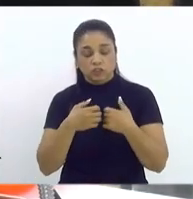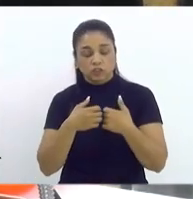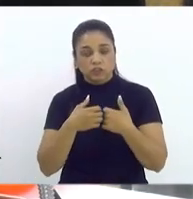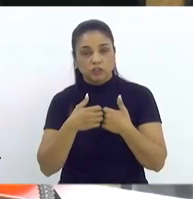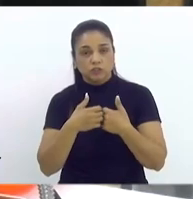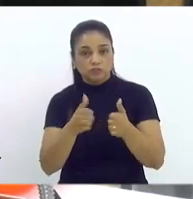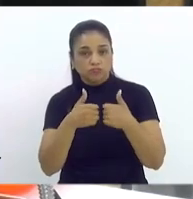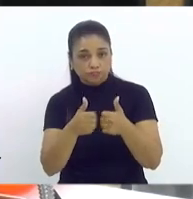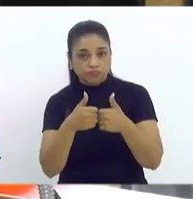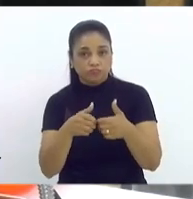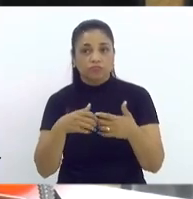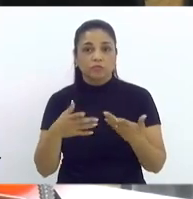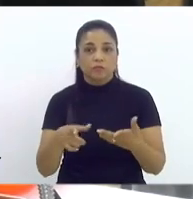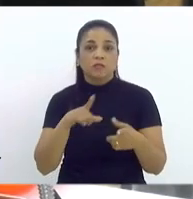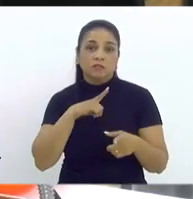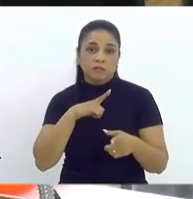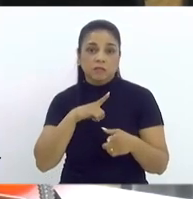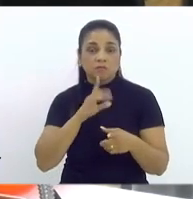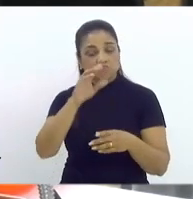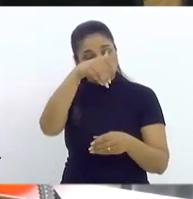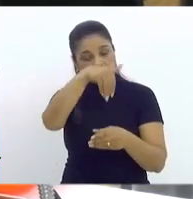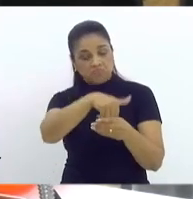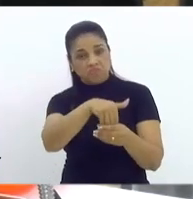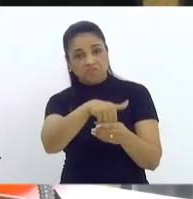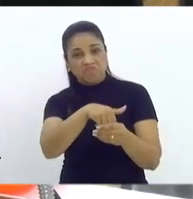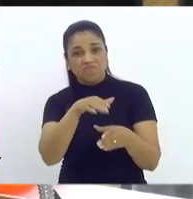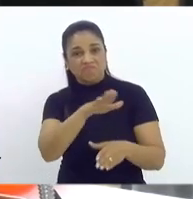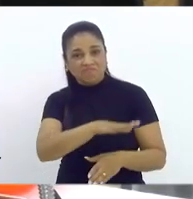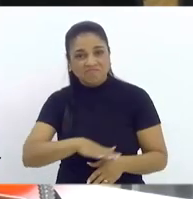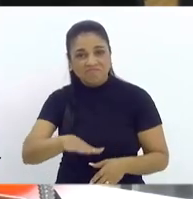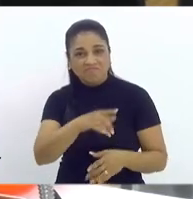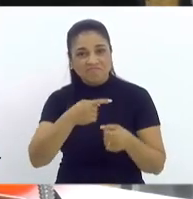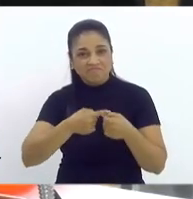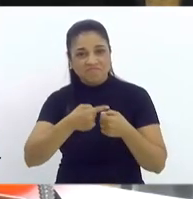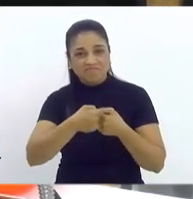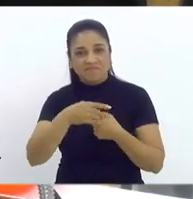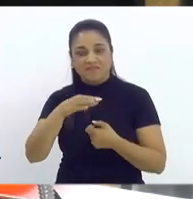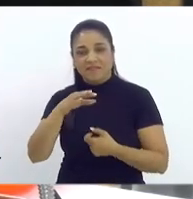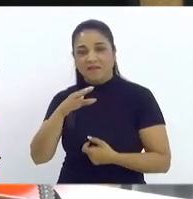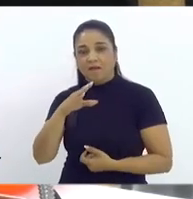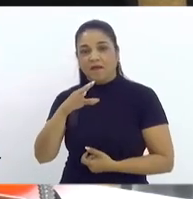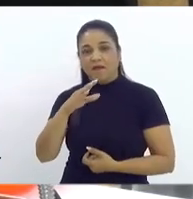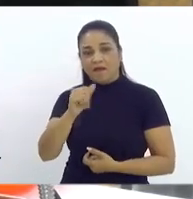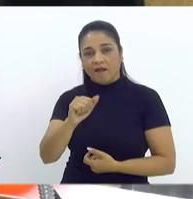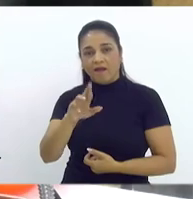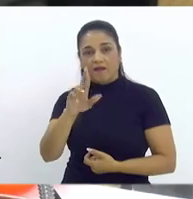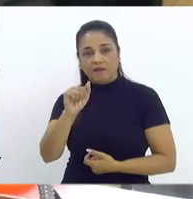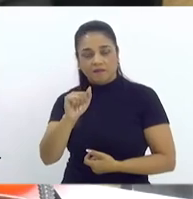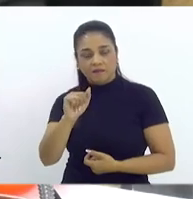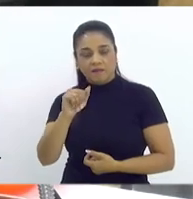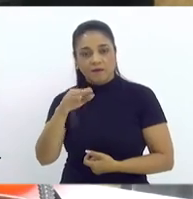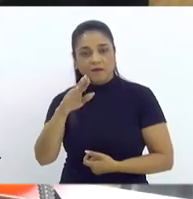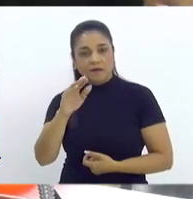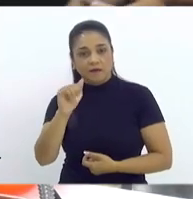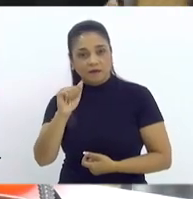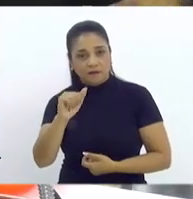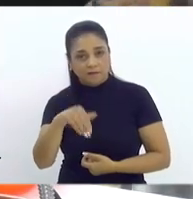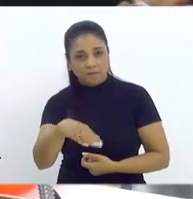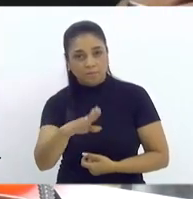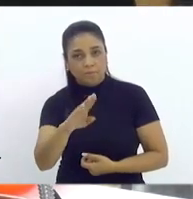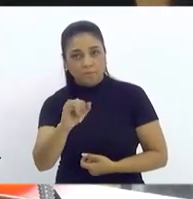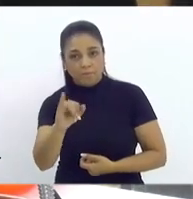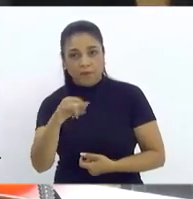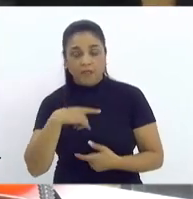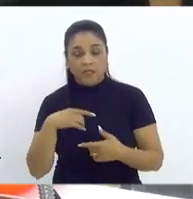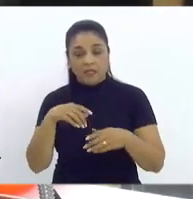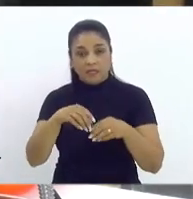basta ter o domicílio eleitoral em Paracambi. Vocês viram essa matéria? Sim. Pois bem. Terra do eterno presidente